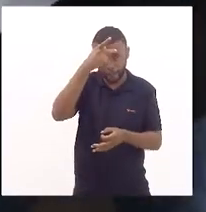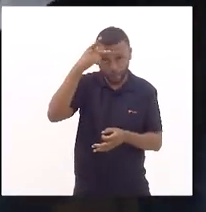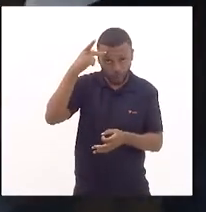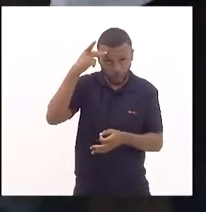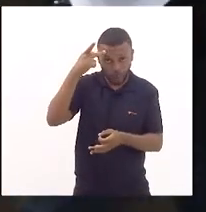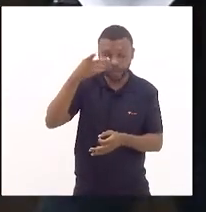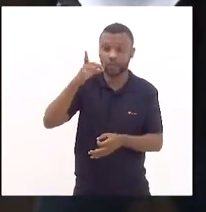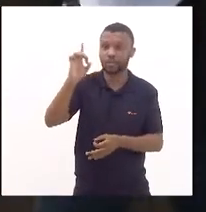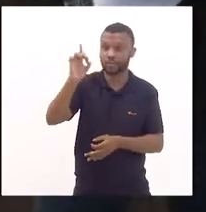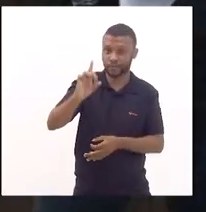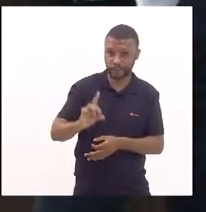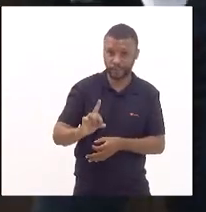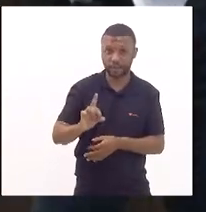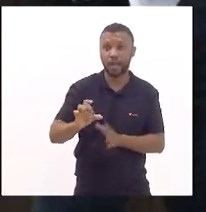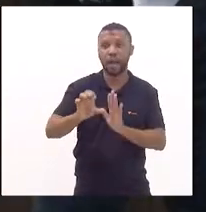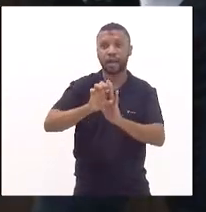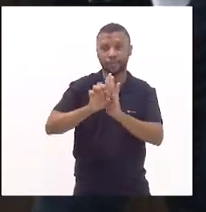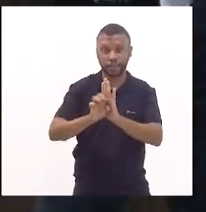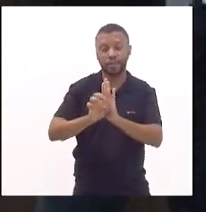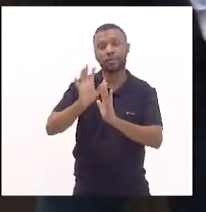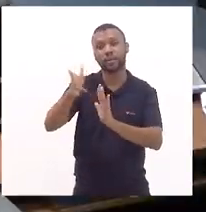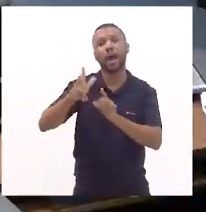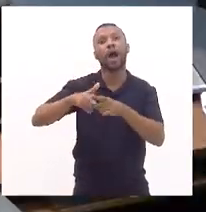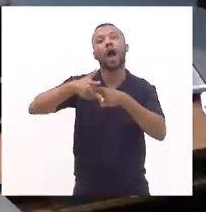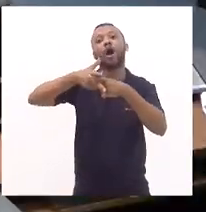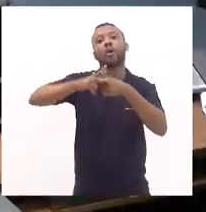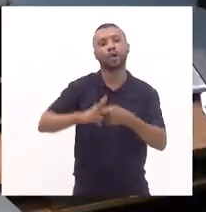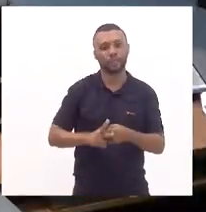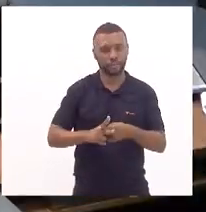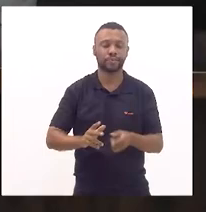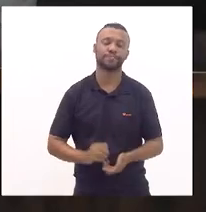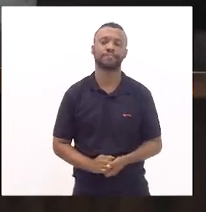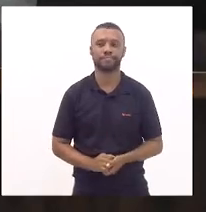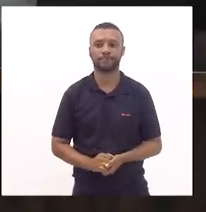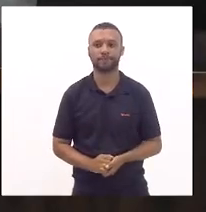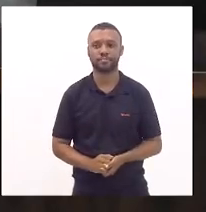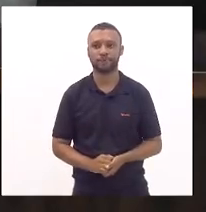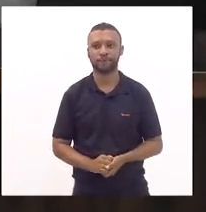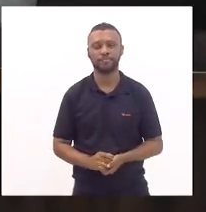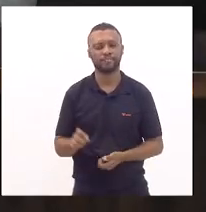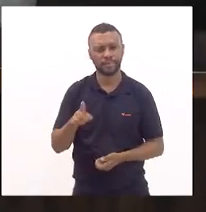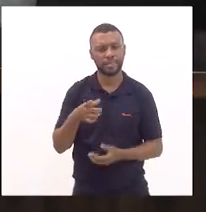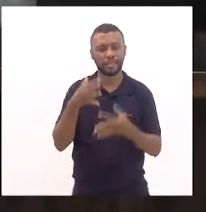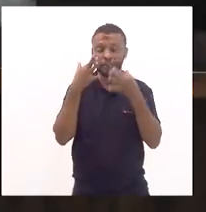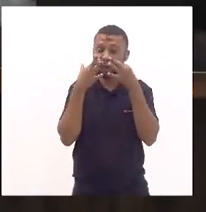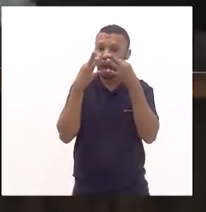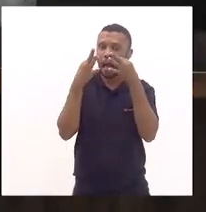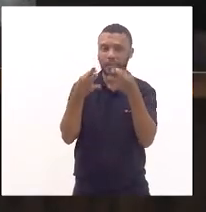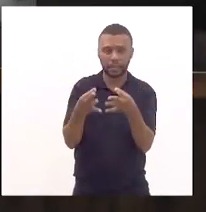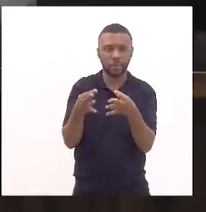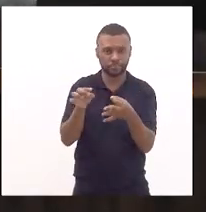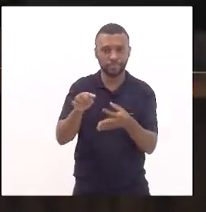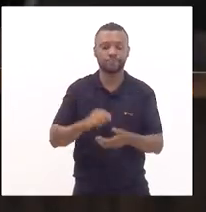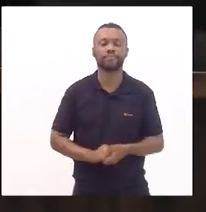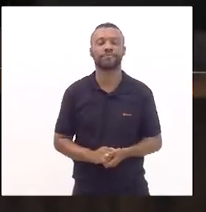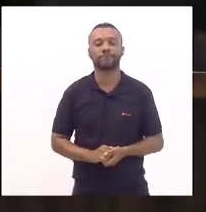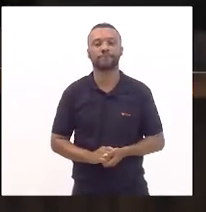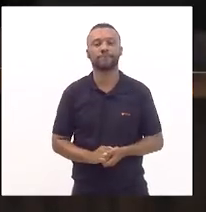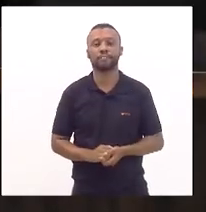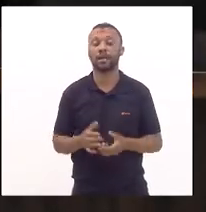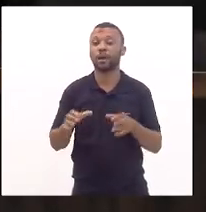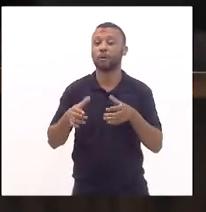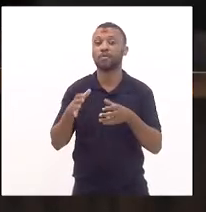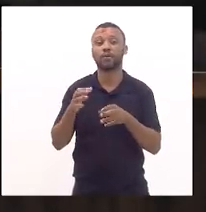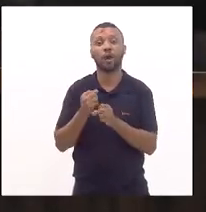deficiência. As emendas corrigiram isso. Ok. Deputado Valdeque, sempre atento. Pela Comissão de Orçamento,